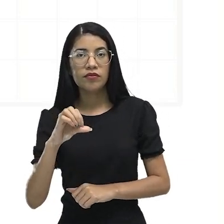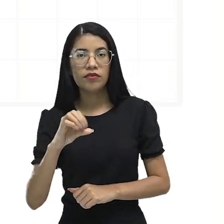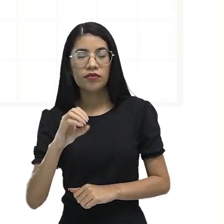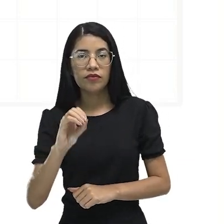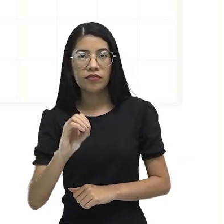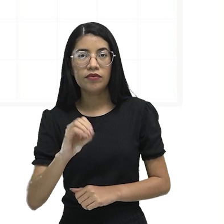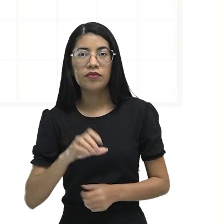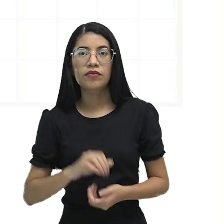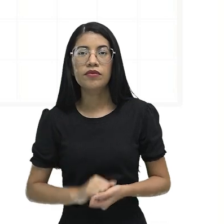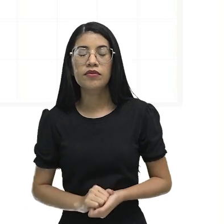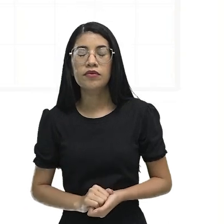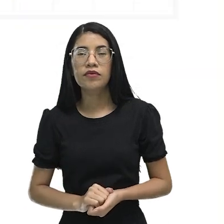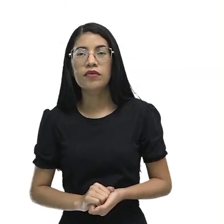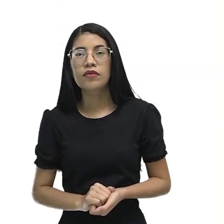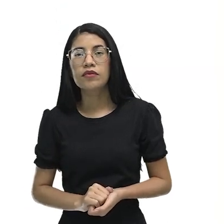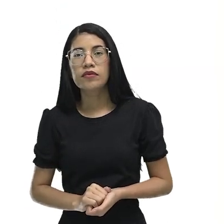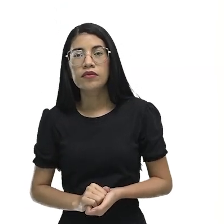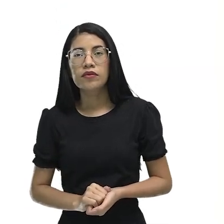90.